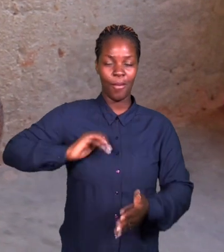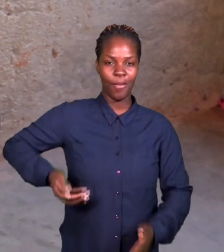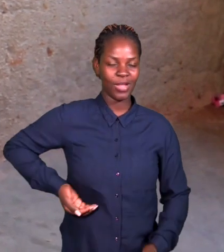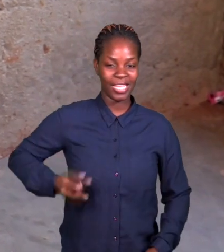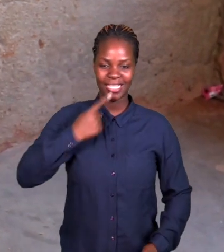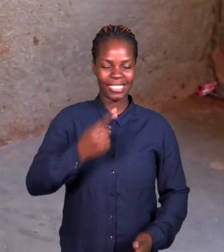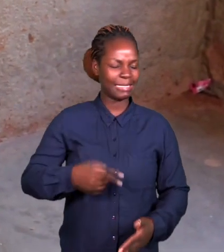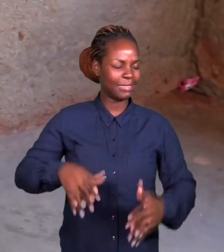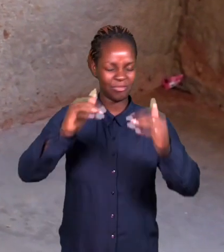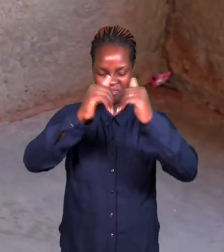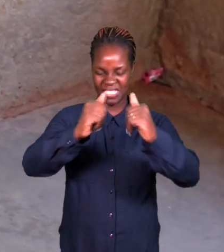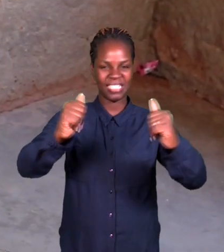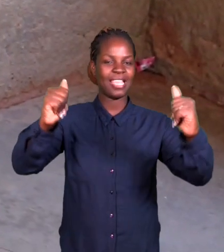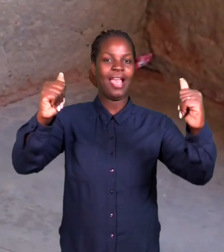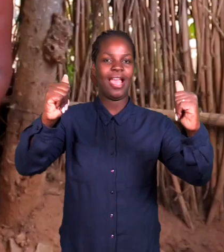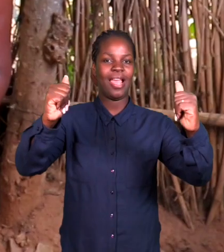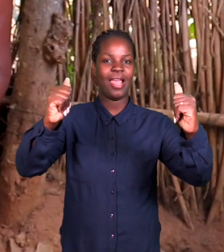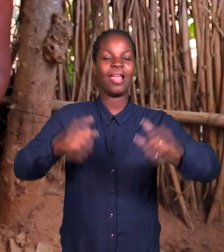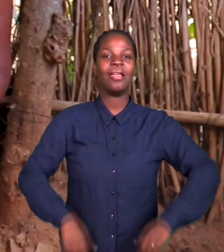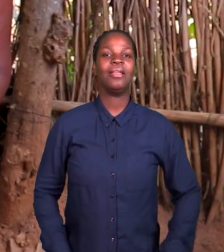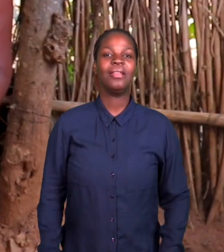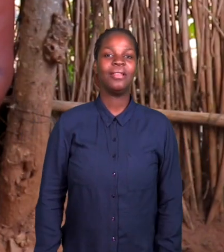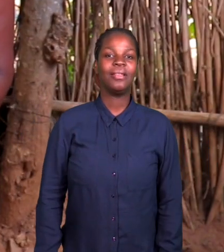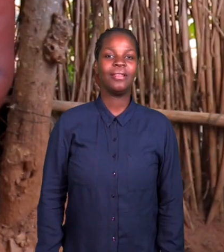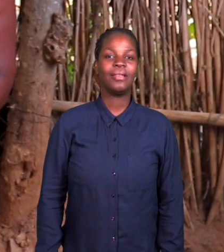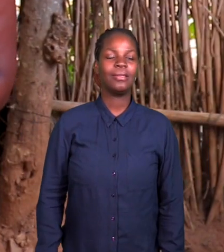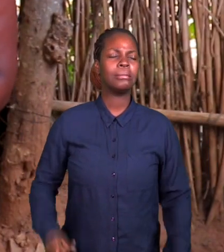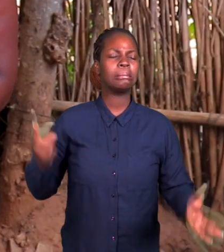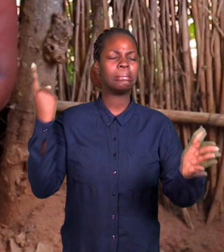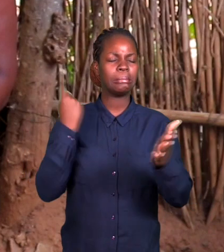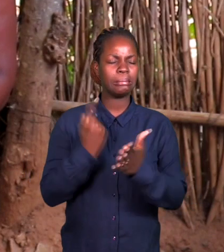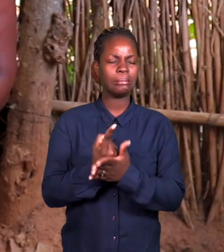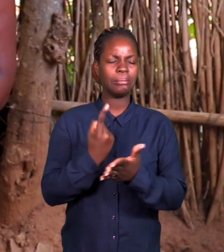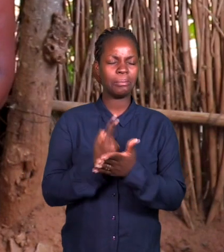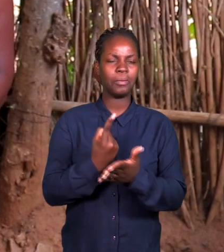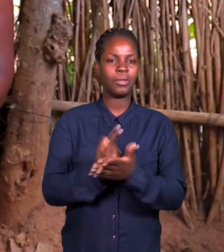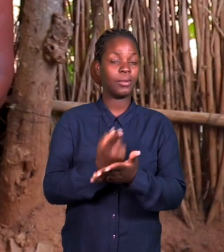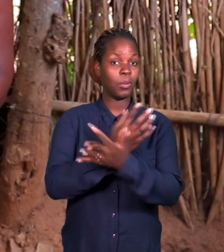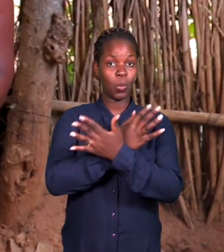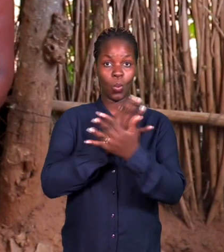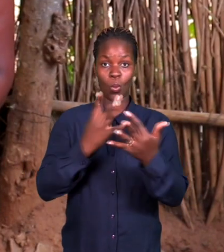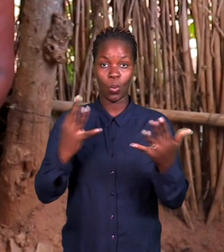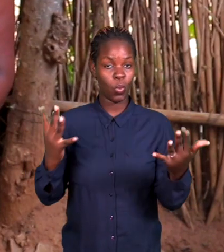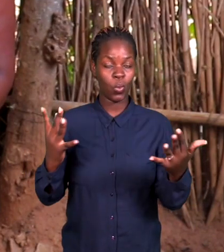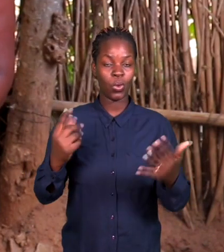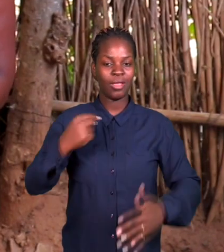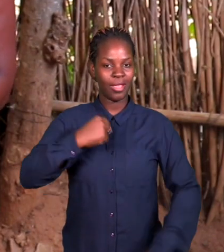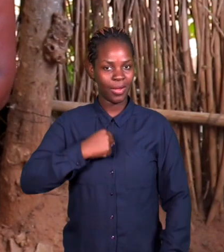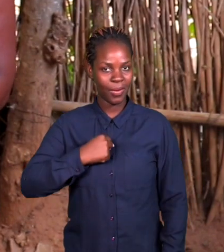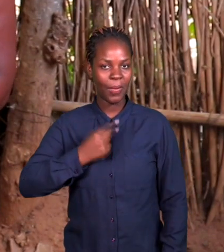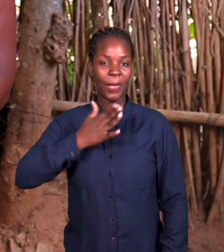mulheres como mágica e inesquecível. Está sendo tão importante assim, né? Vejo eu no meu